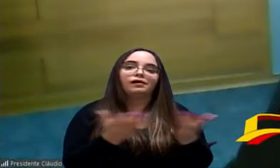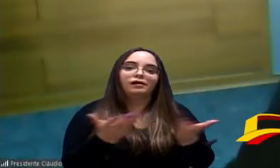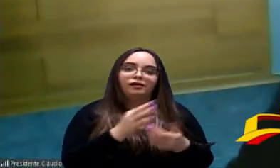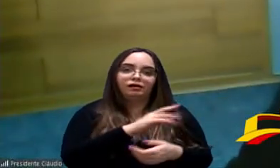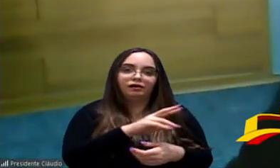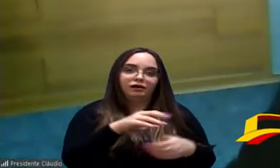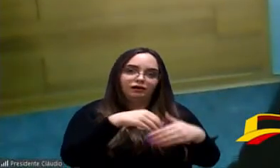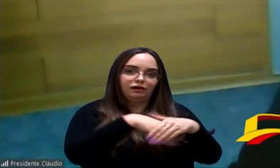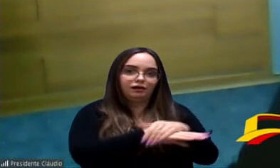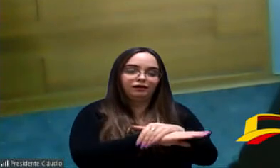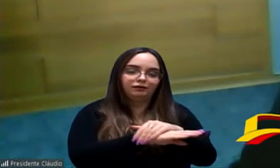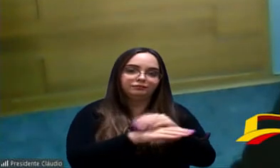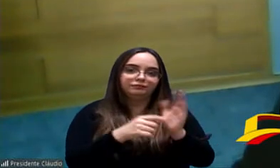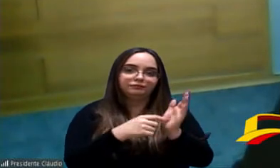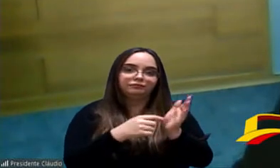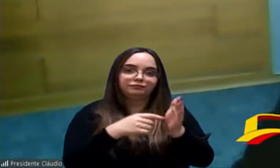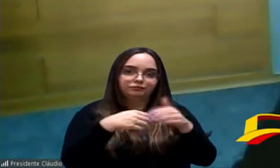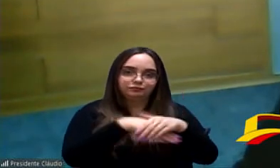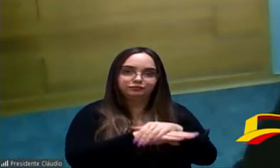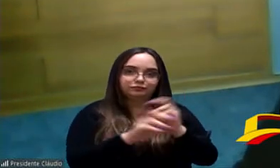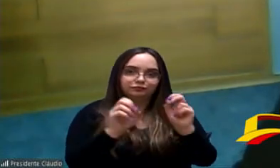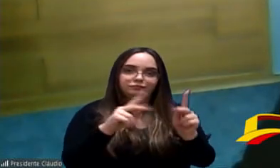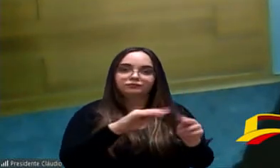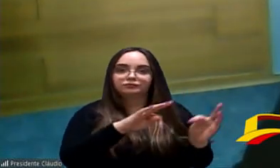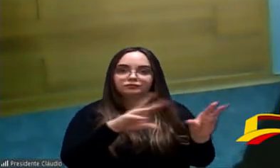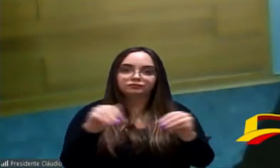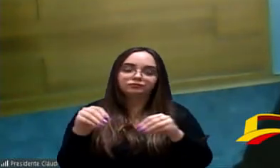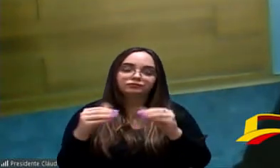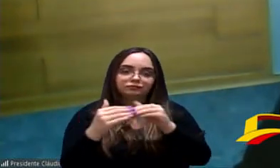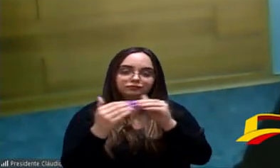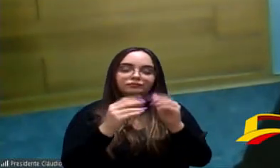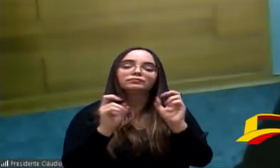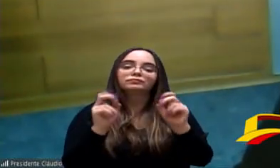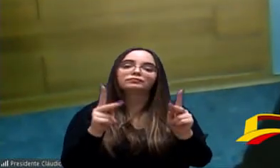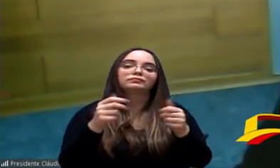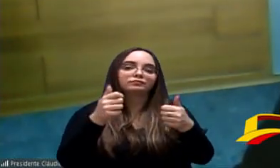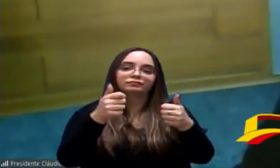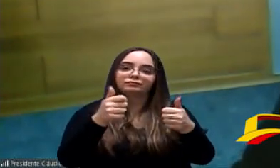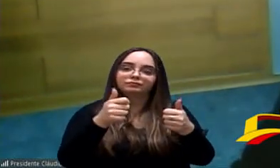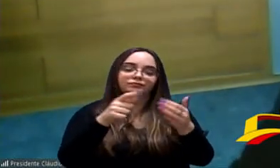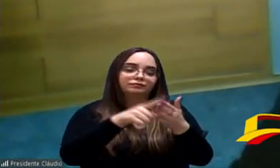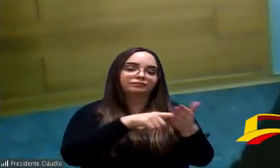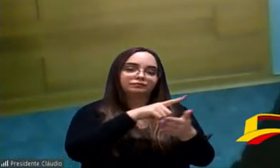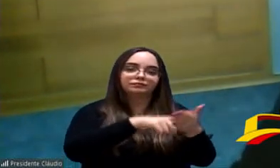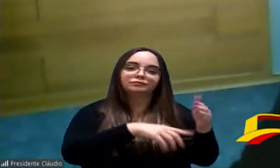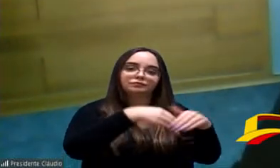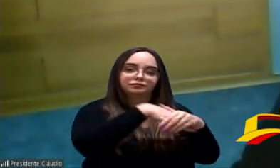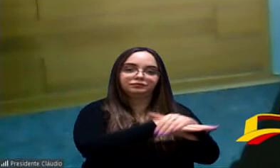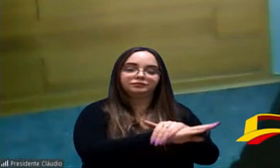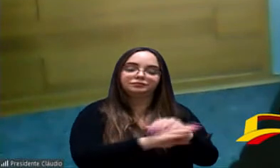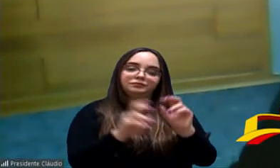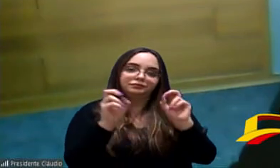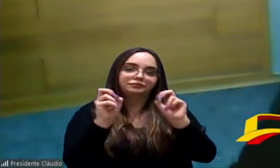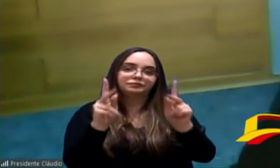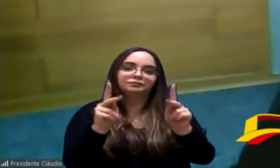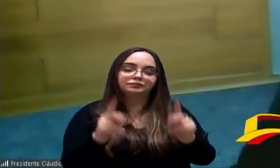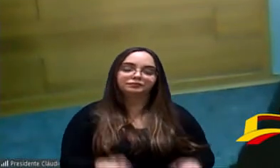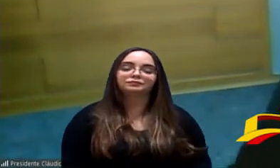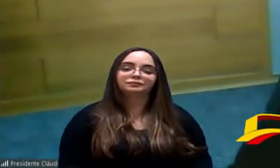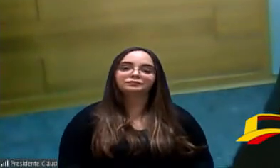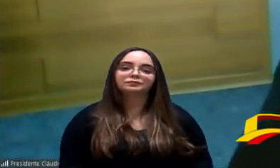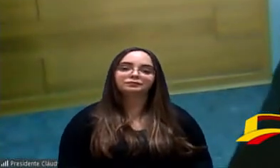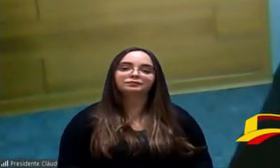pedido do autor do arquivamento. Os vereadores que concordam, permaneçam como estão. Os contrários, que se manifestar, aprovado o